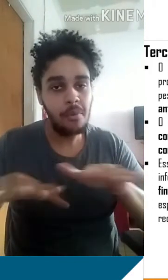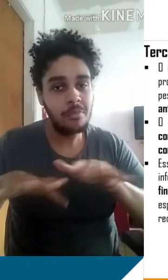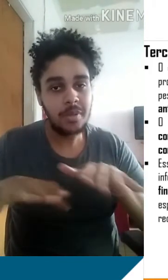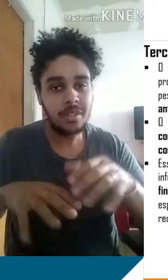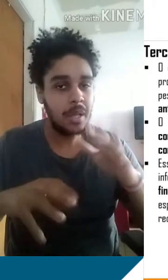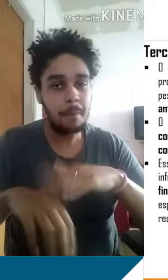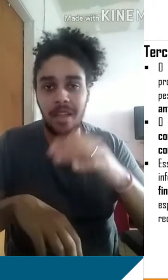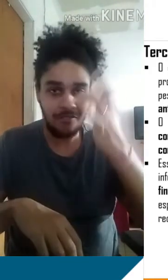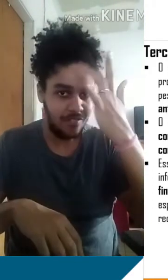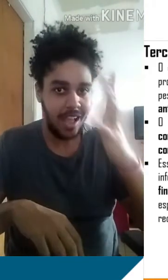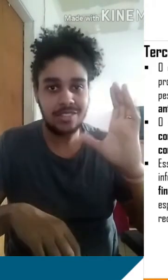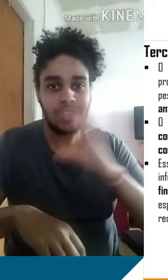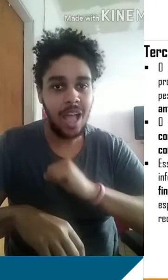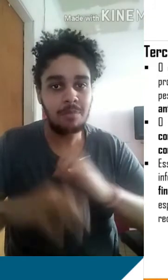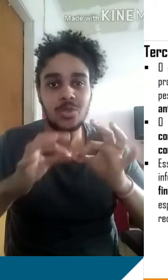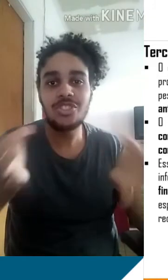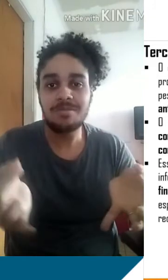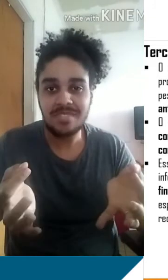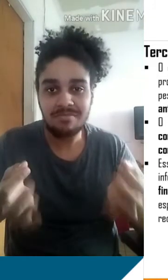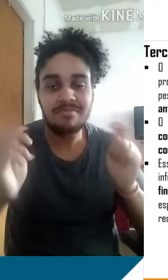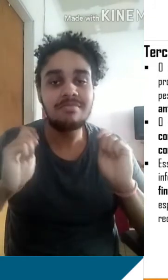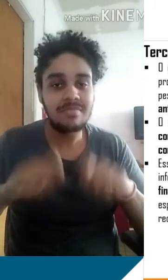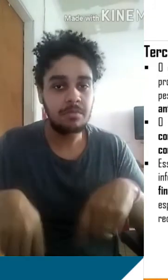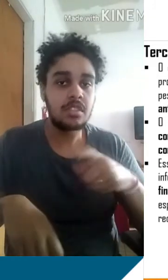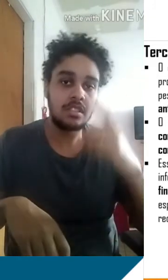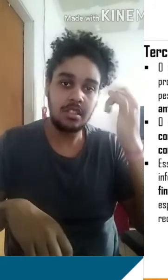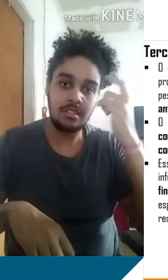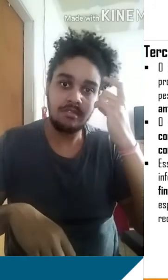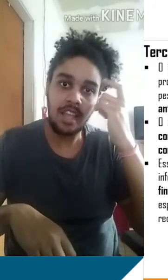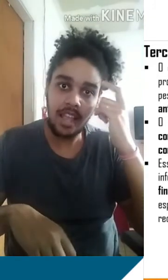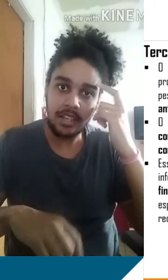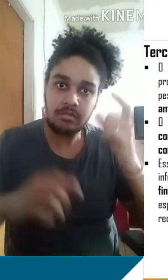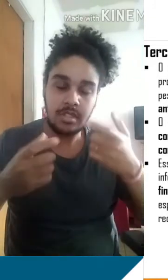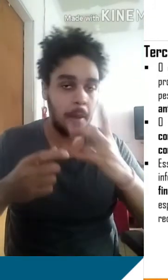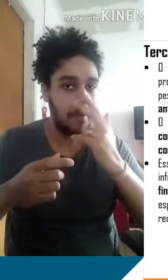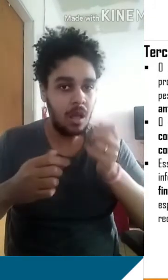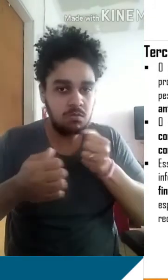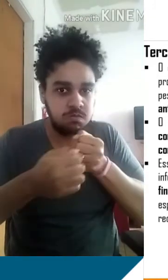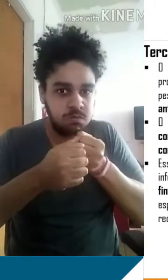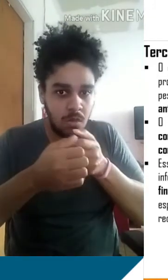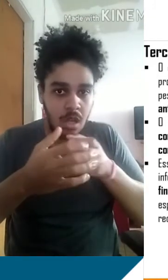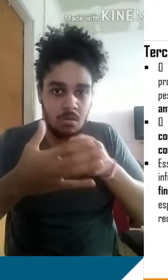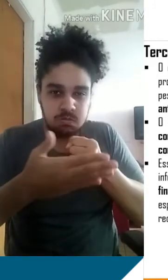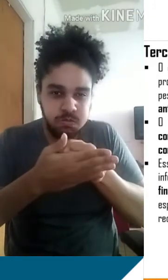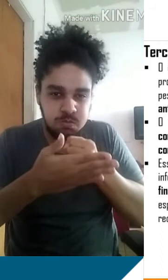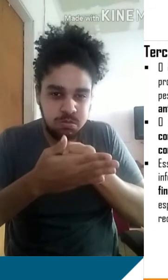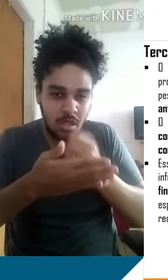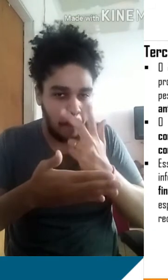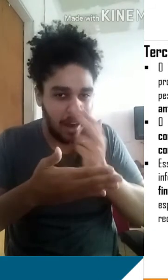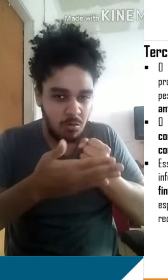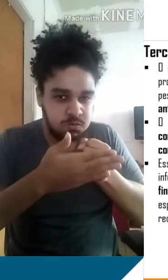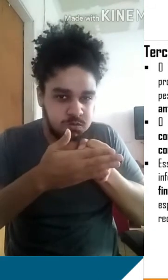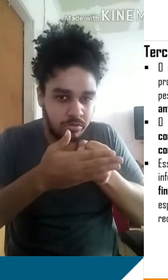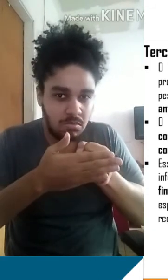compressão. Isso é levantado por um geógrafo chamado David Harvey, né? Talvez um dos geógrafos mais famosos do mundo no período atual. Inclusive tinha até algumas tretas com Milton Santos,